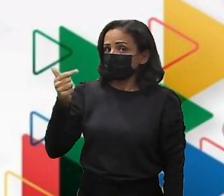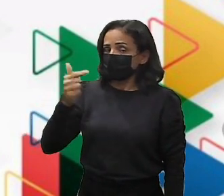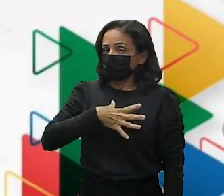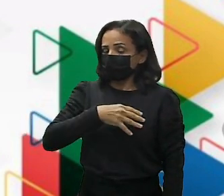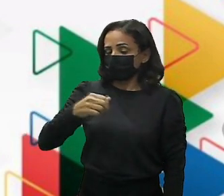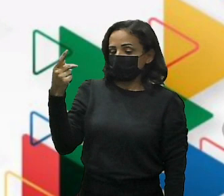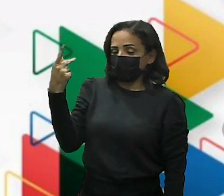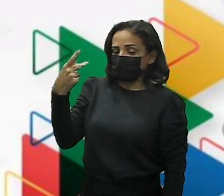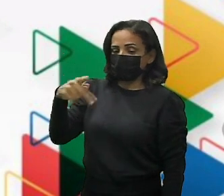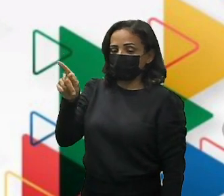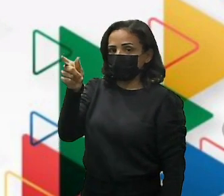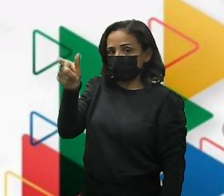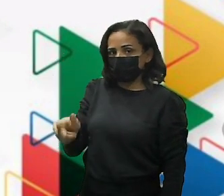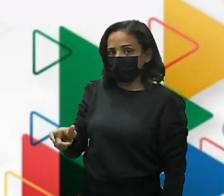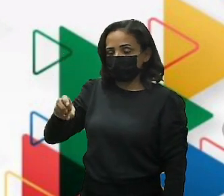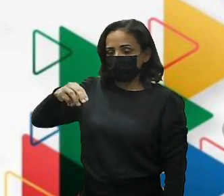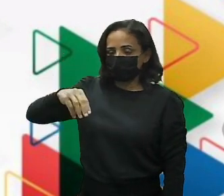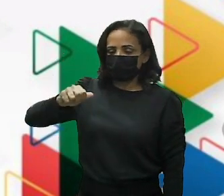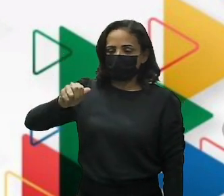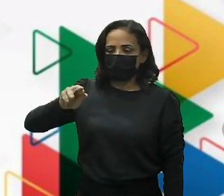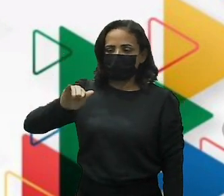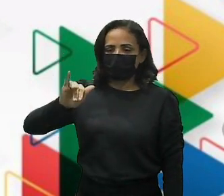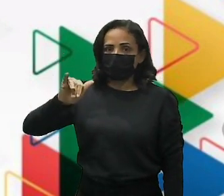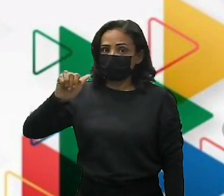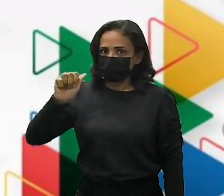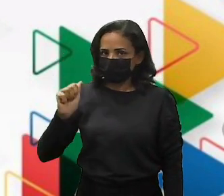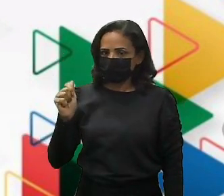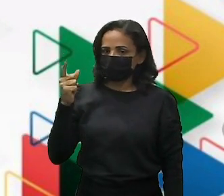Maria. Vou marcar Maria aqui.